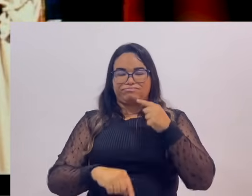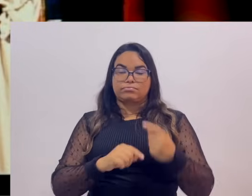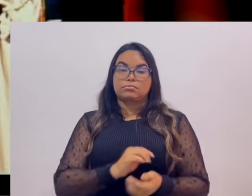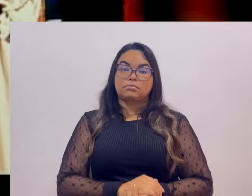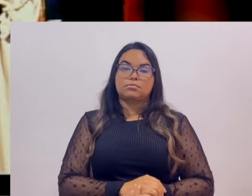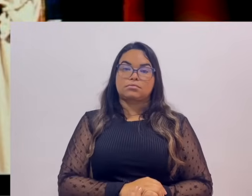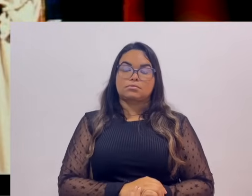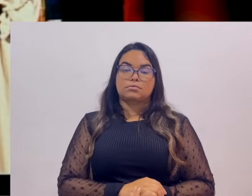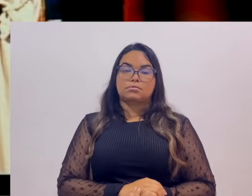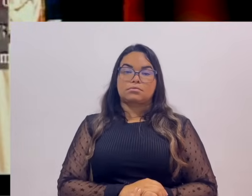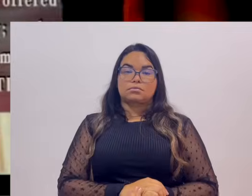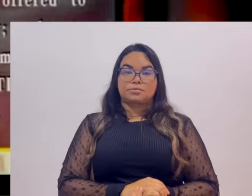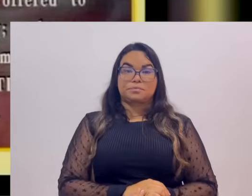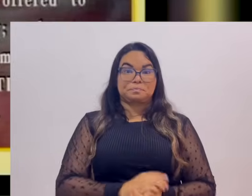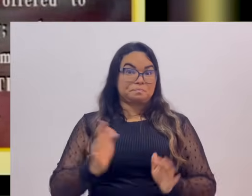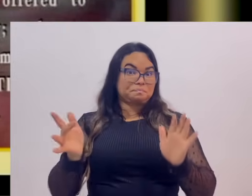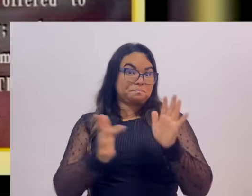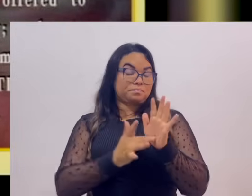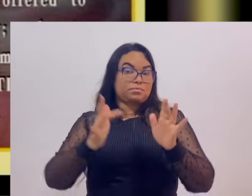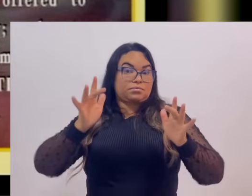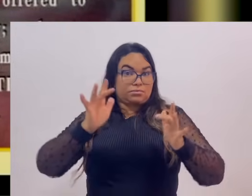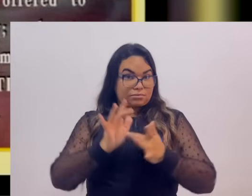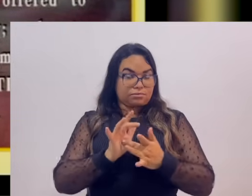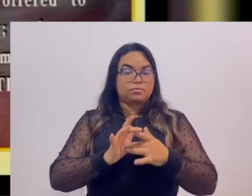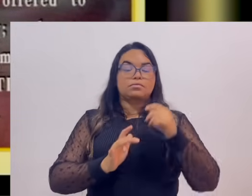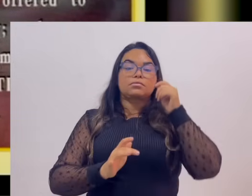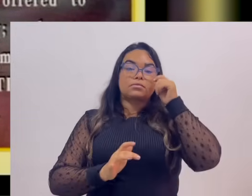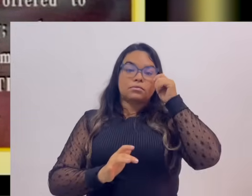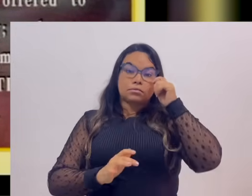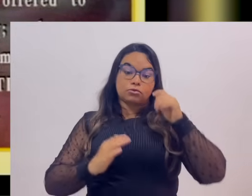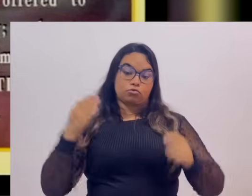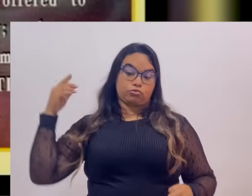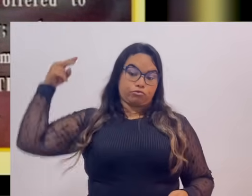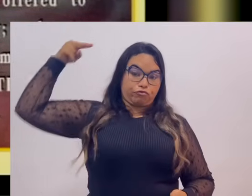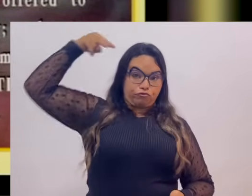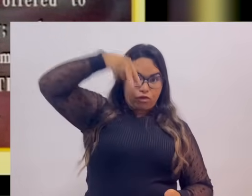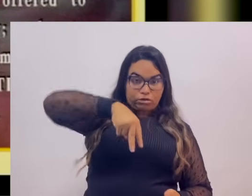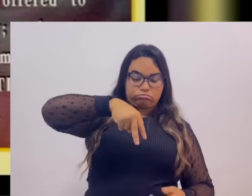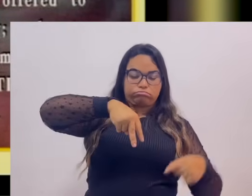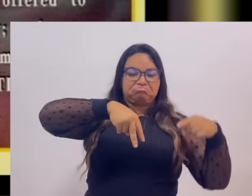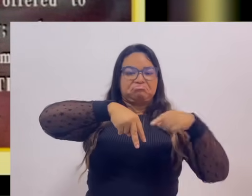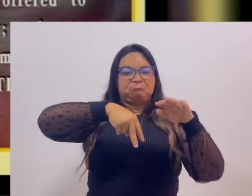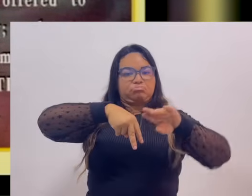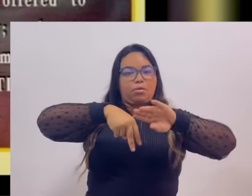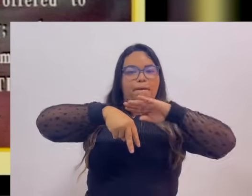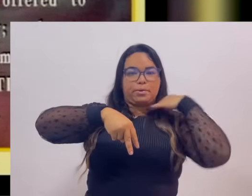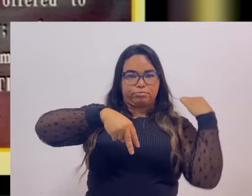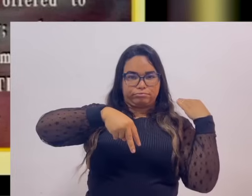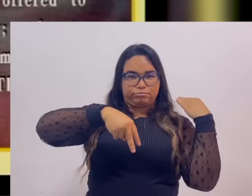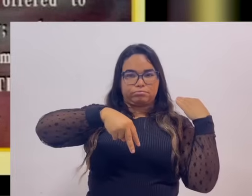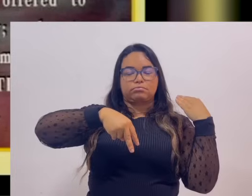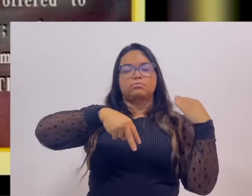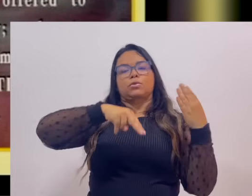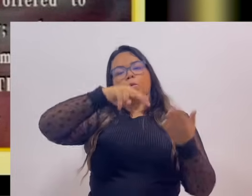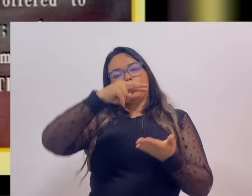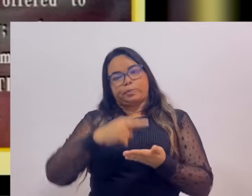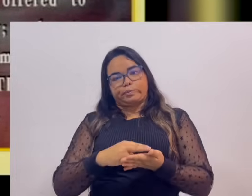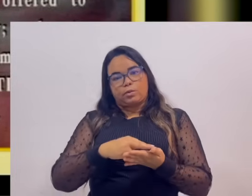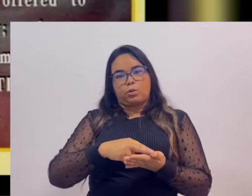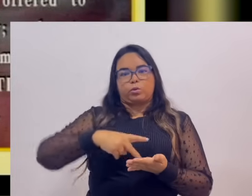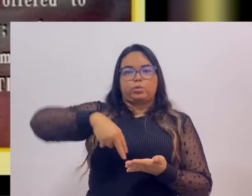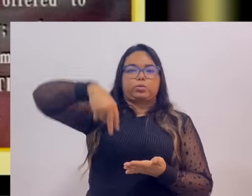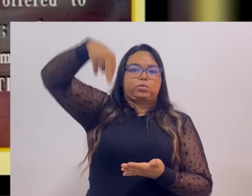que não faz sentido certo então observemos este serviço Cristo oferecendo-se uma vez para